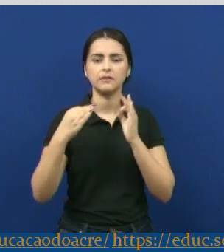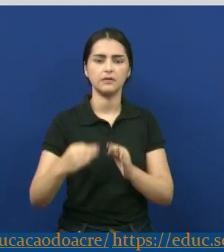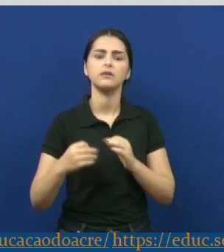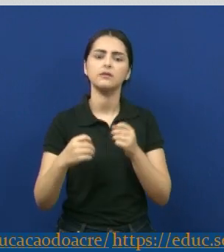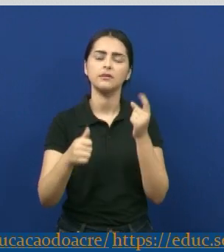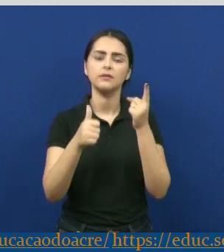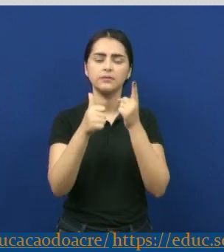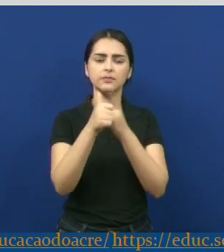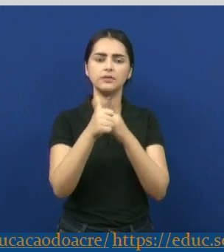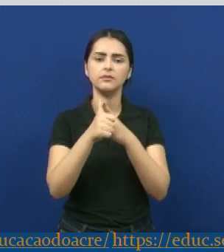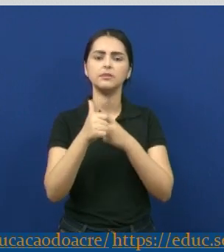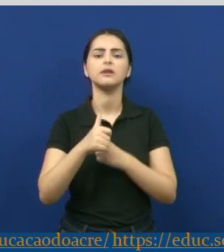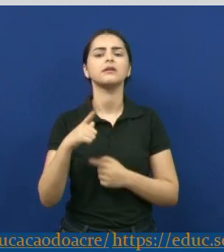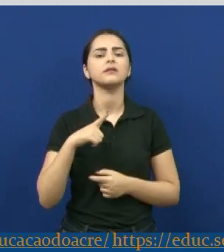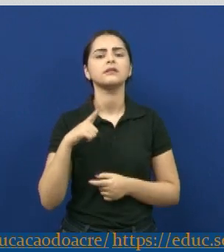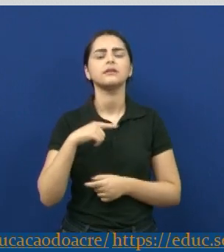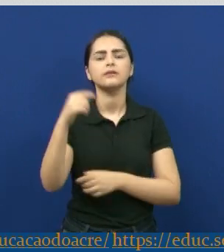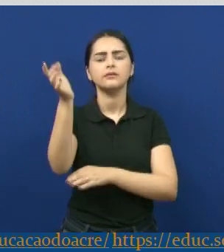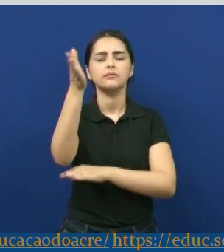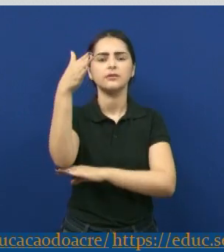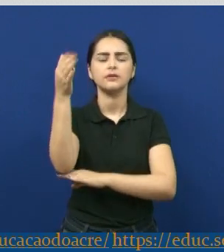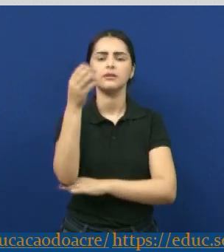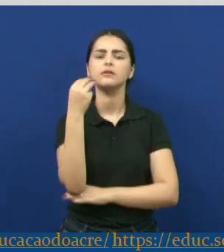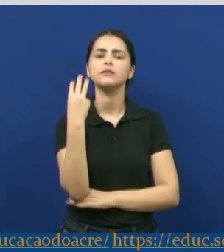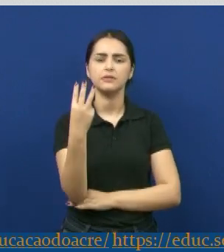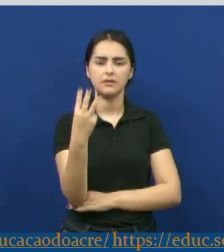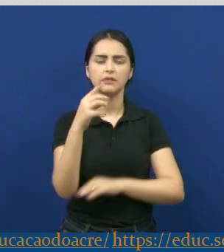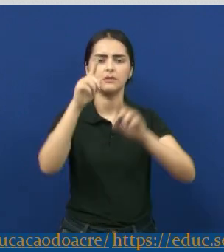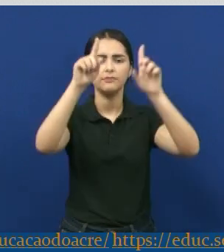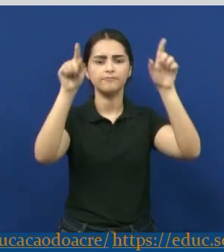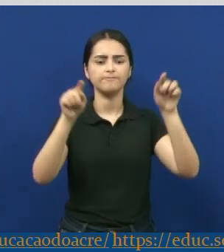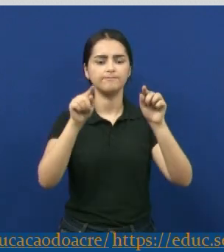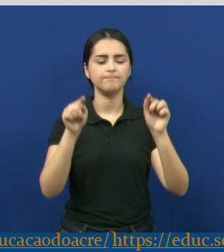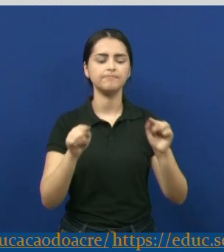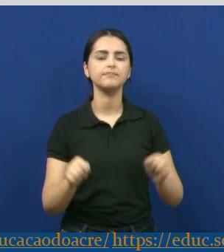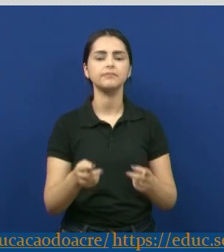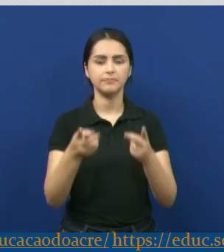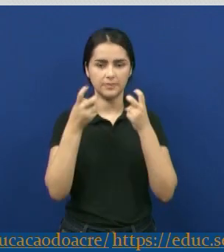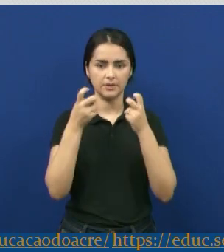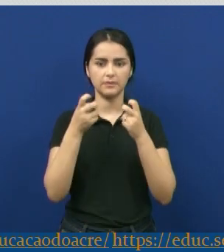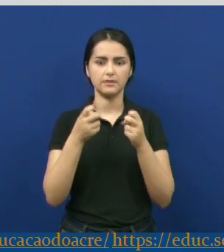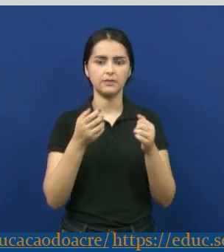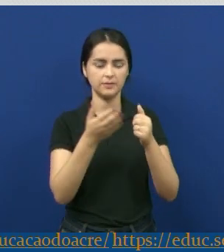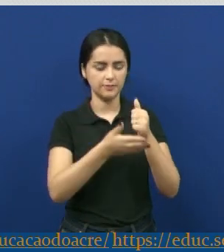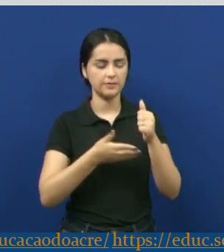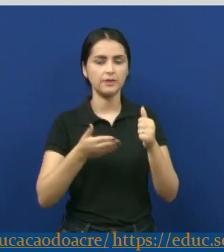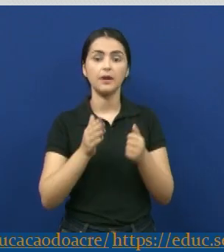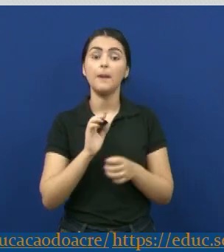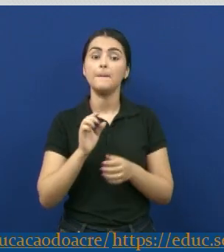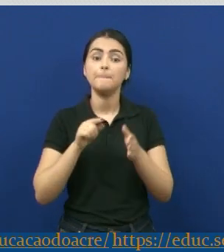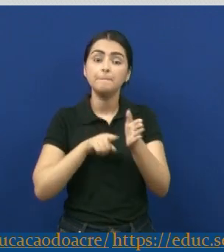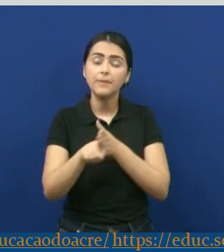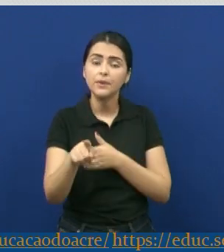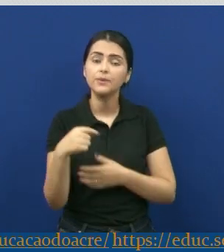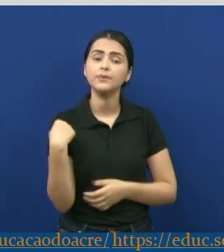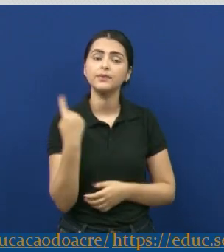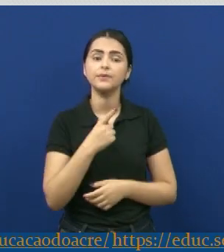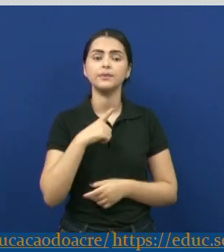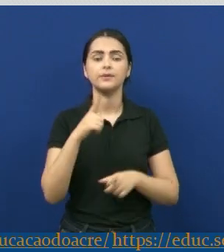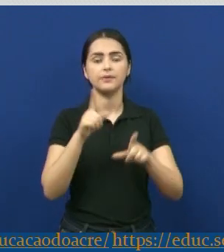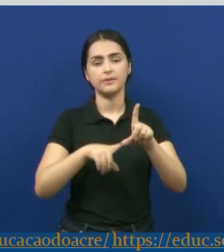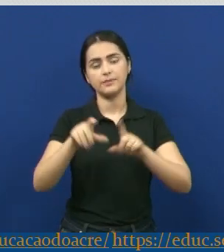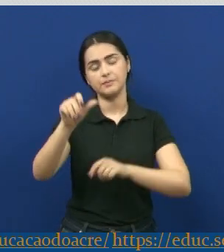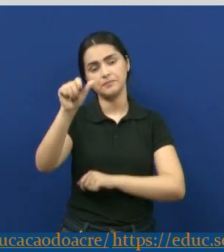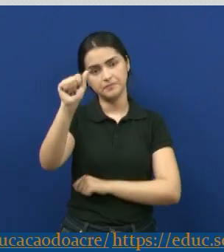primeira coluna temos 3 bandeiras com parênteses. E abaixo da pergunta nós temos letra